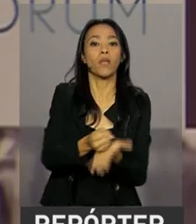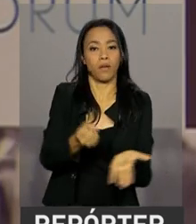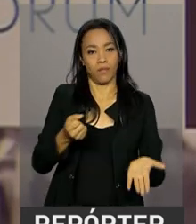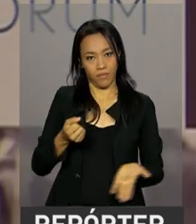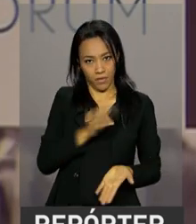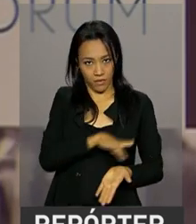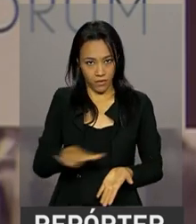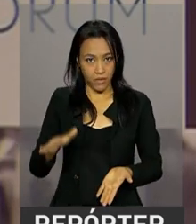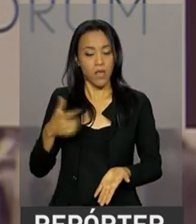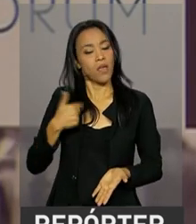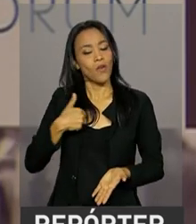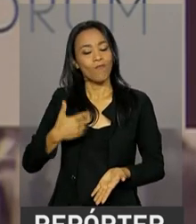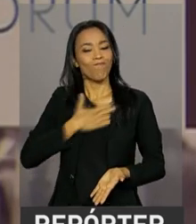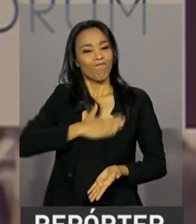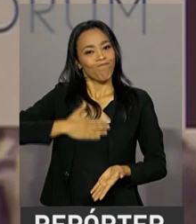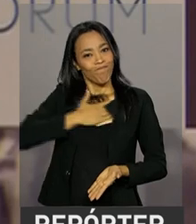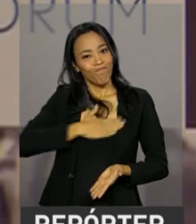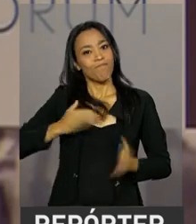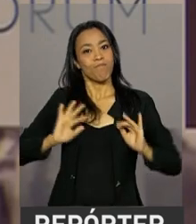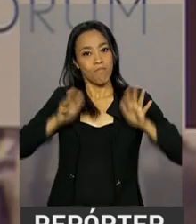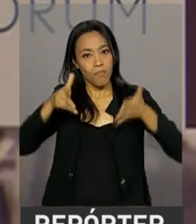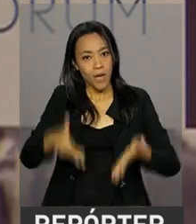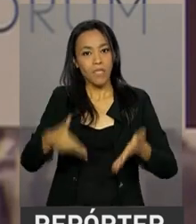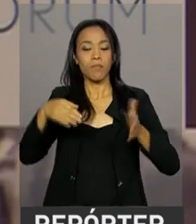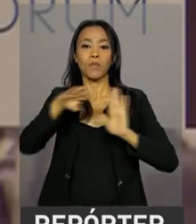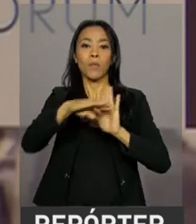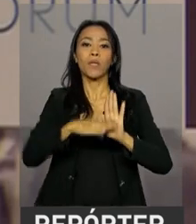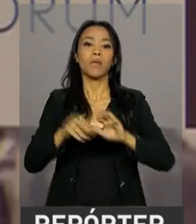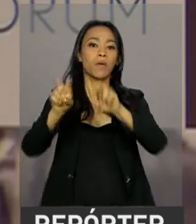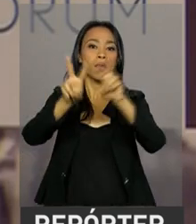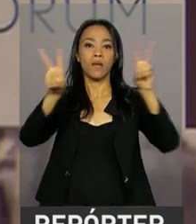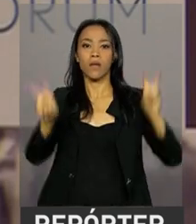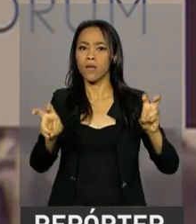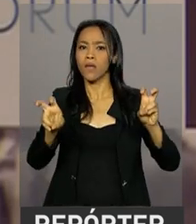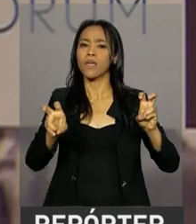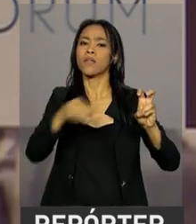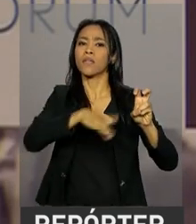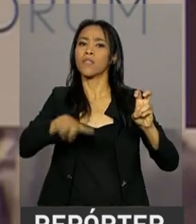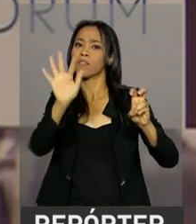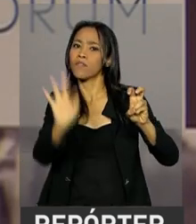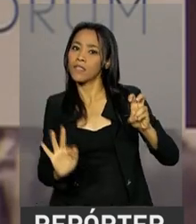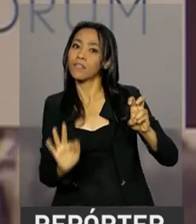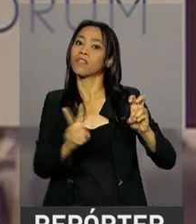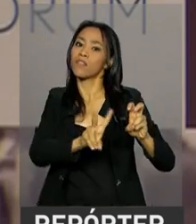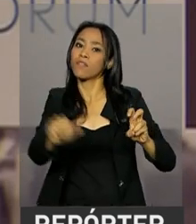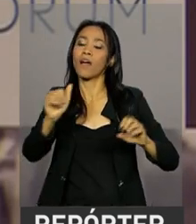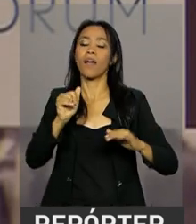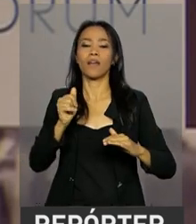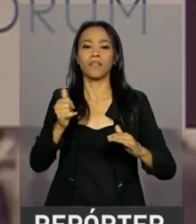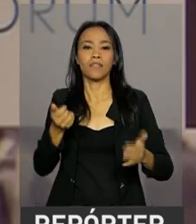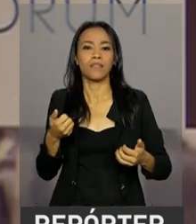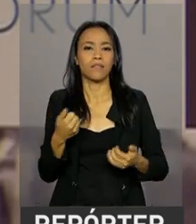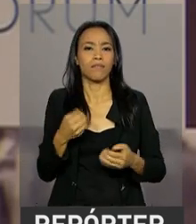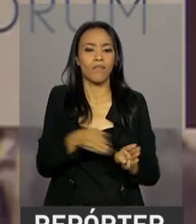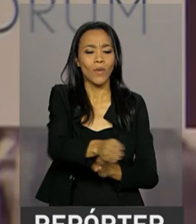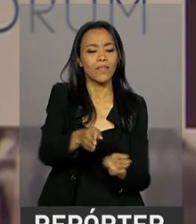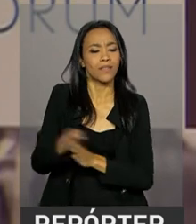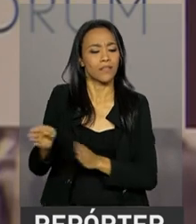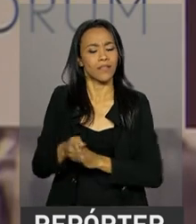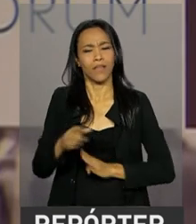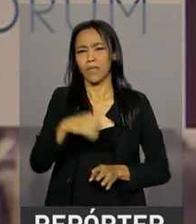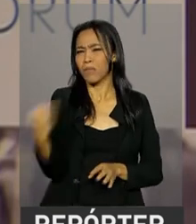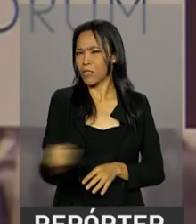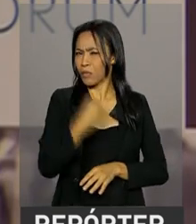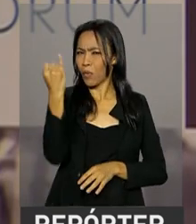privilégio de participar do programa criança feliz que levar as crianças no momento mais importante que são os